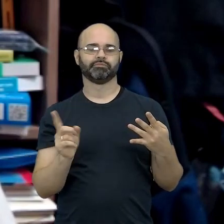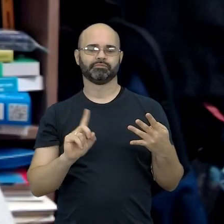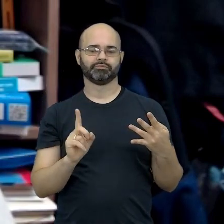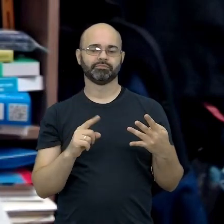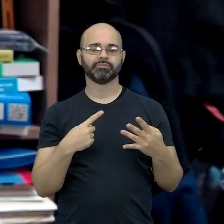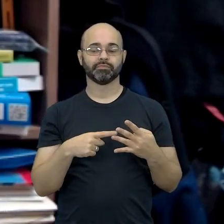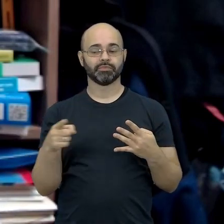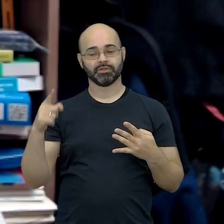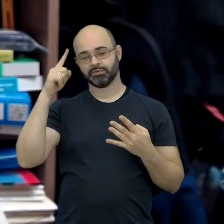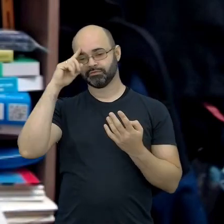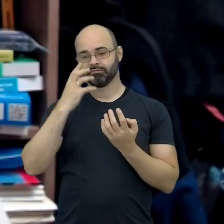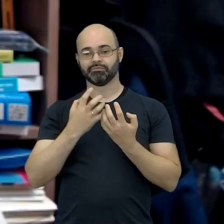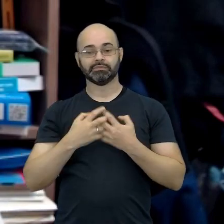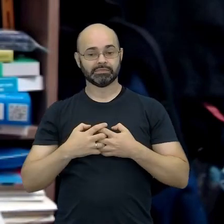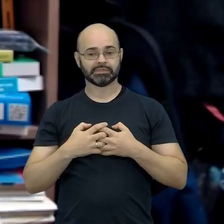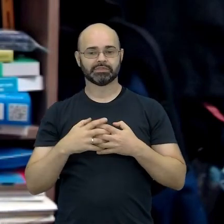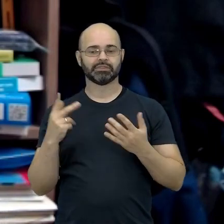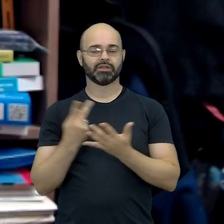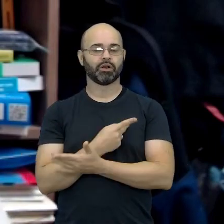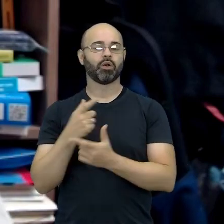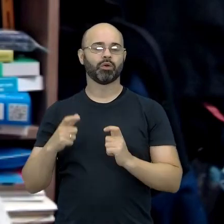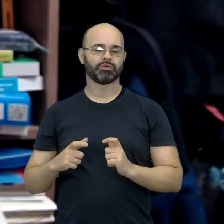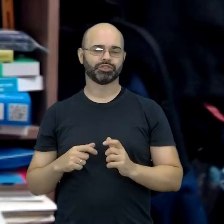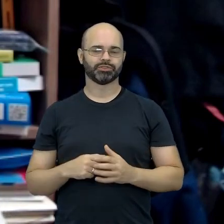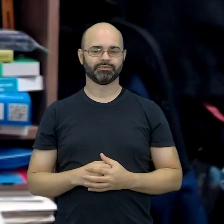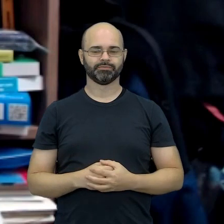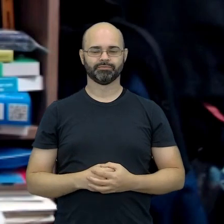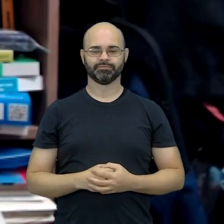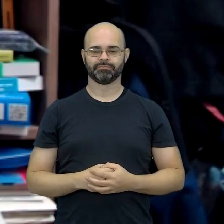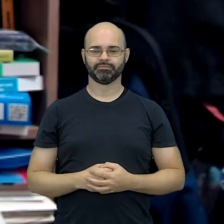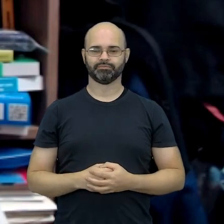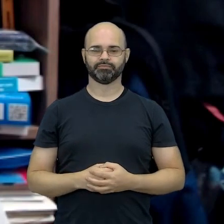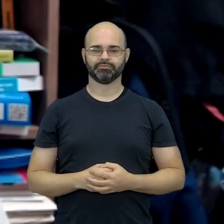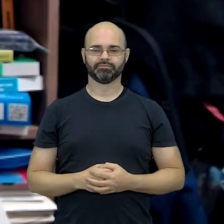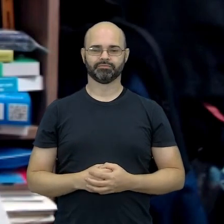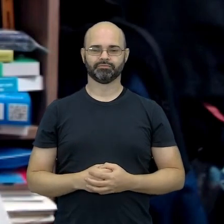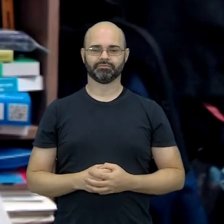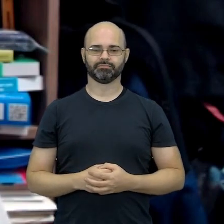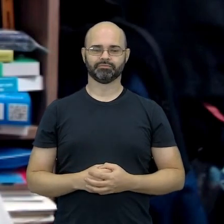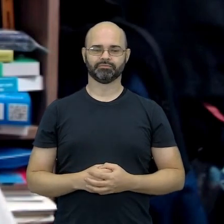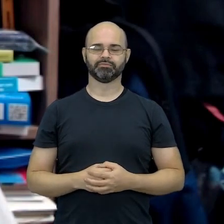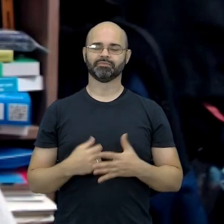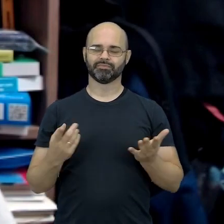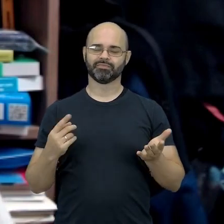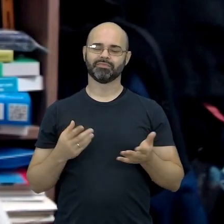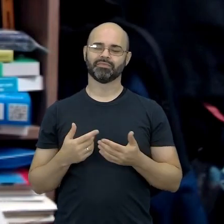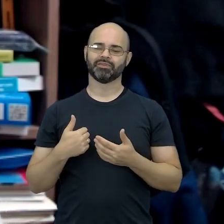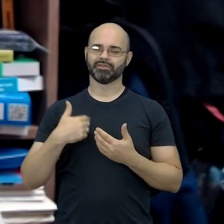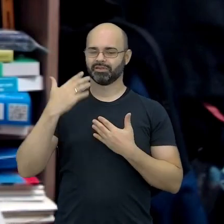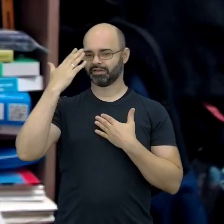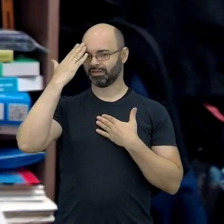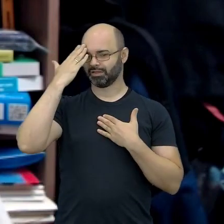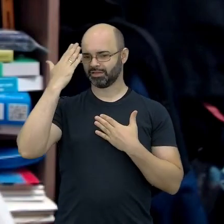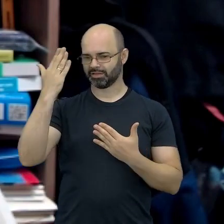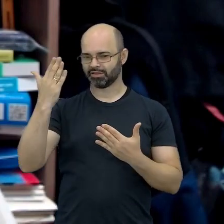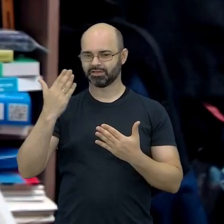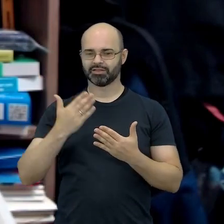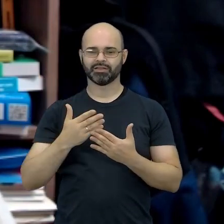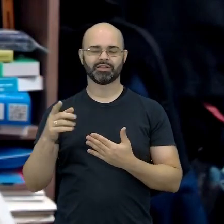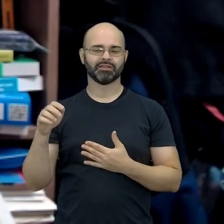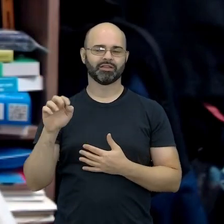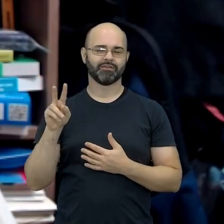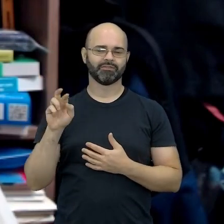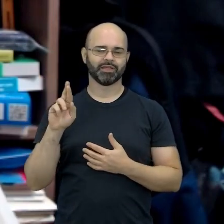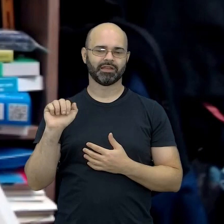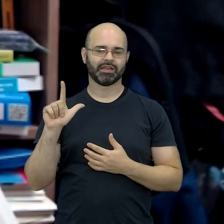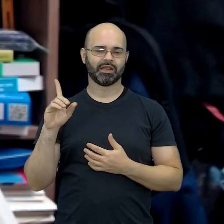processo que ele utilizou estava equivocado, né? Então, de antemão, agradeço aí, né, a presença do